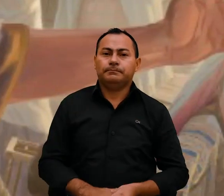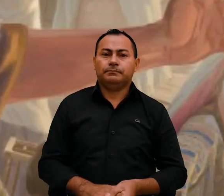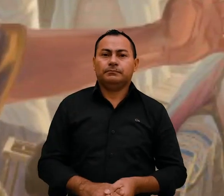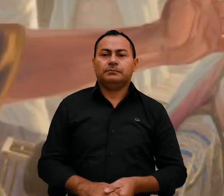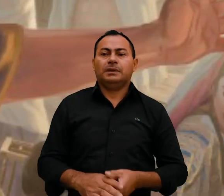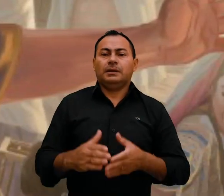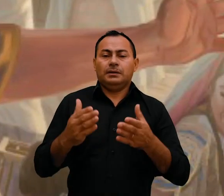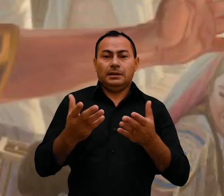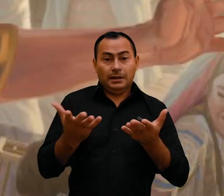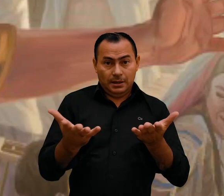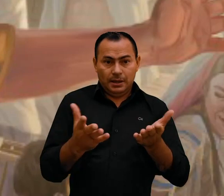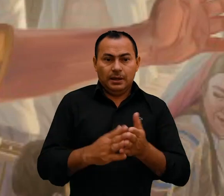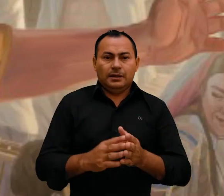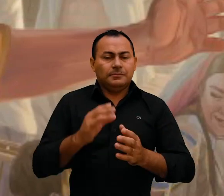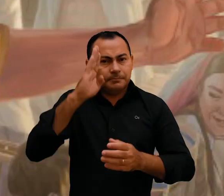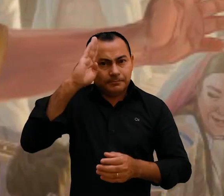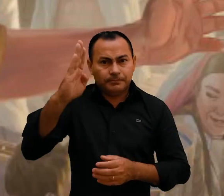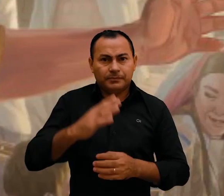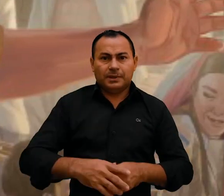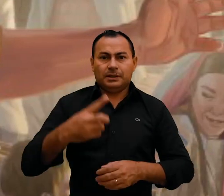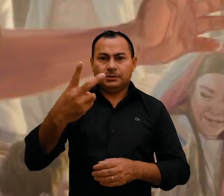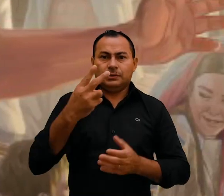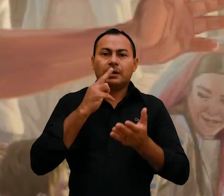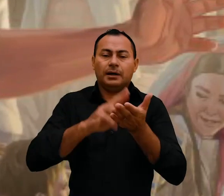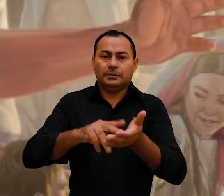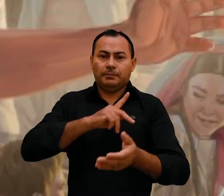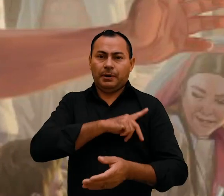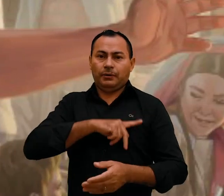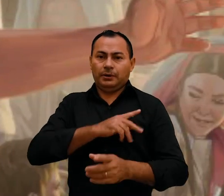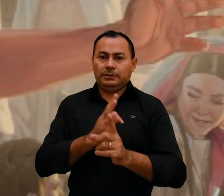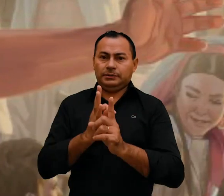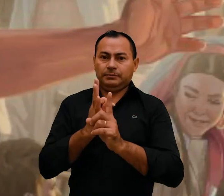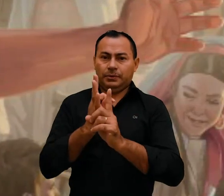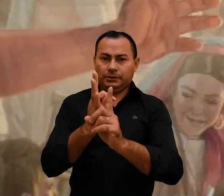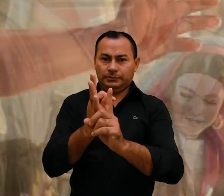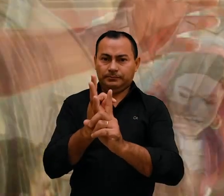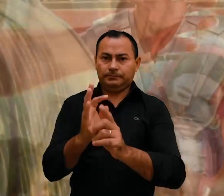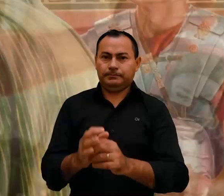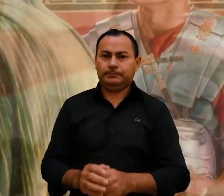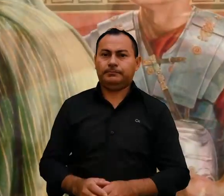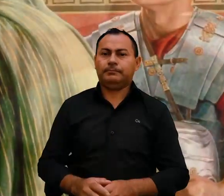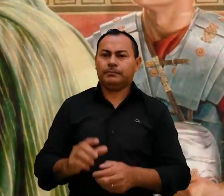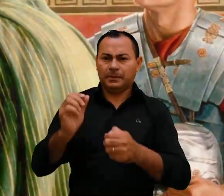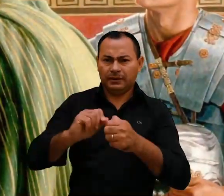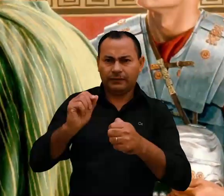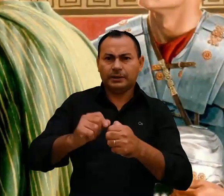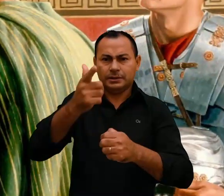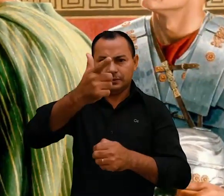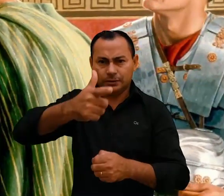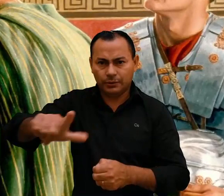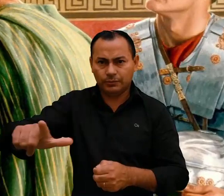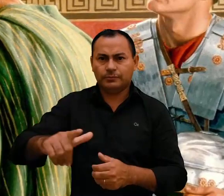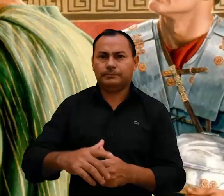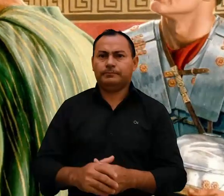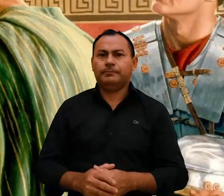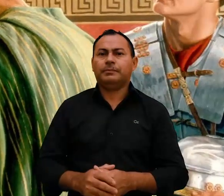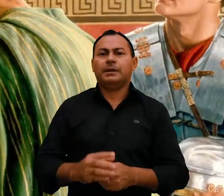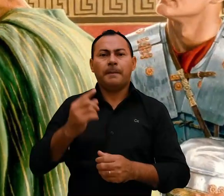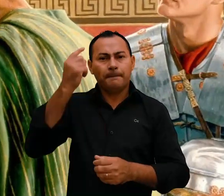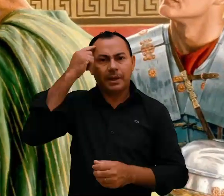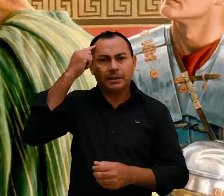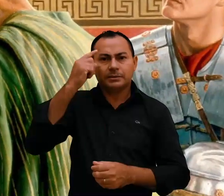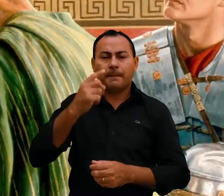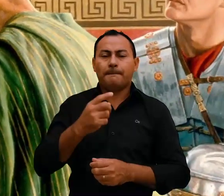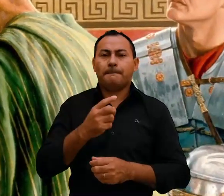sabe e esta é a essência da segunda carta de Paulo a Timóteo Faça isso mais uma